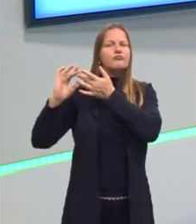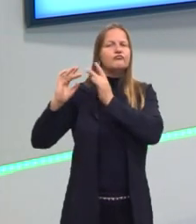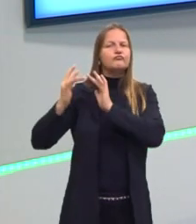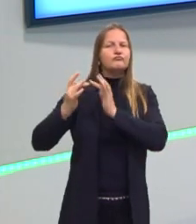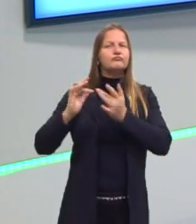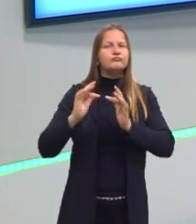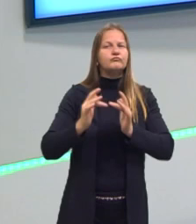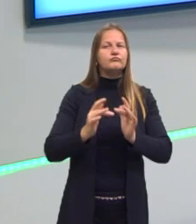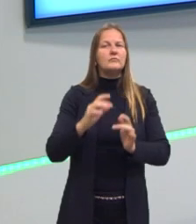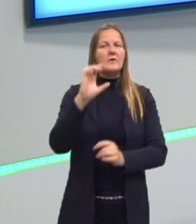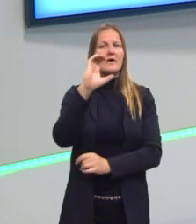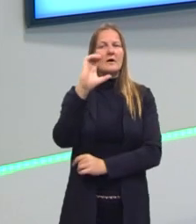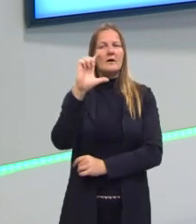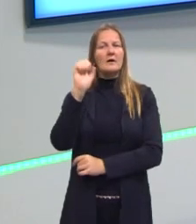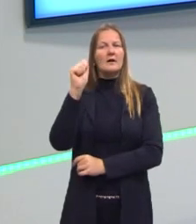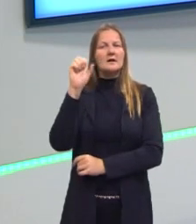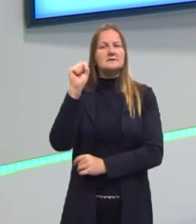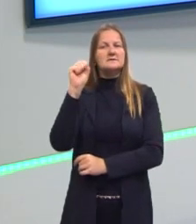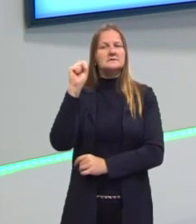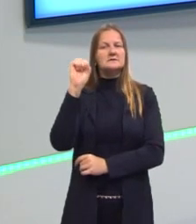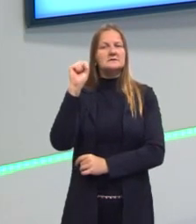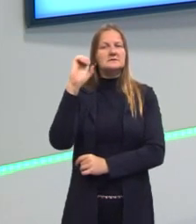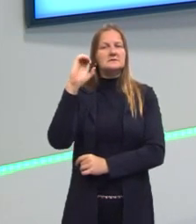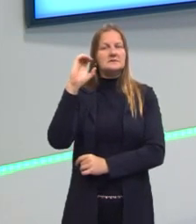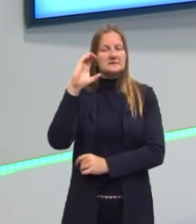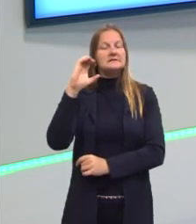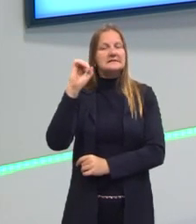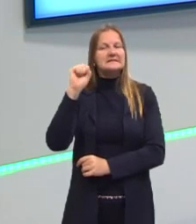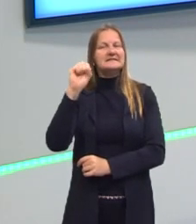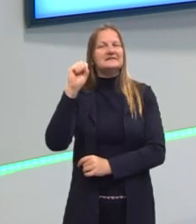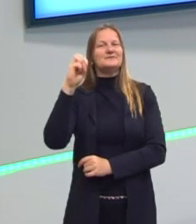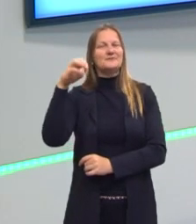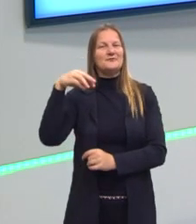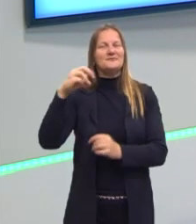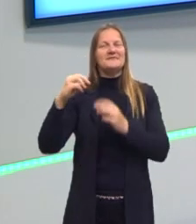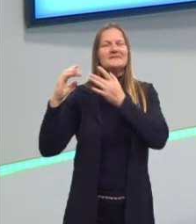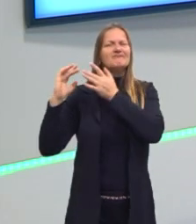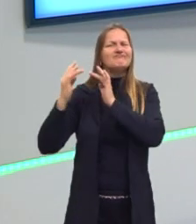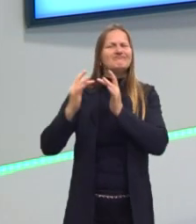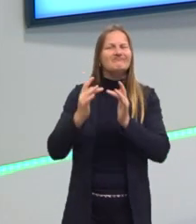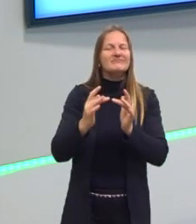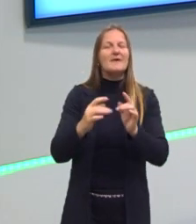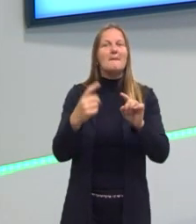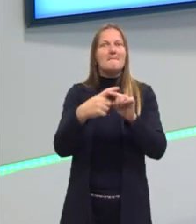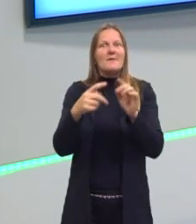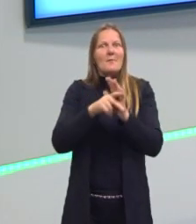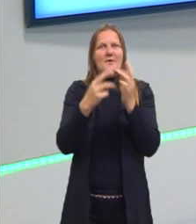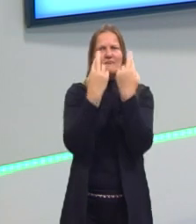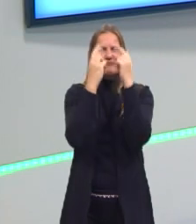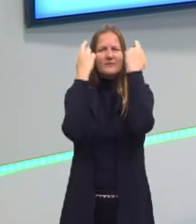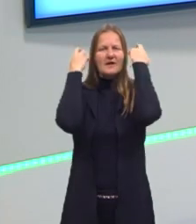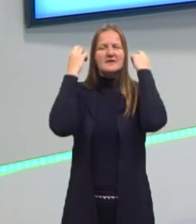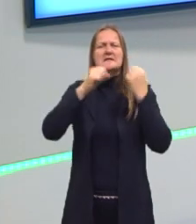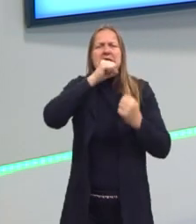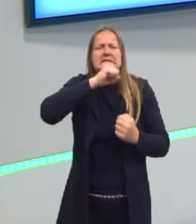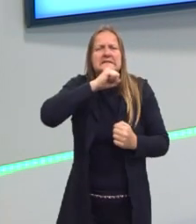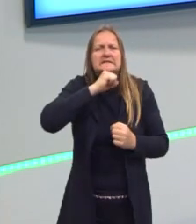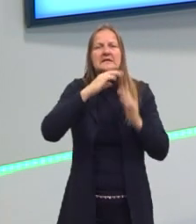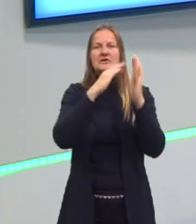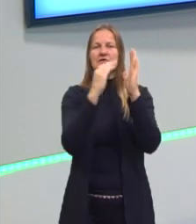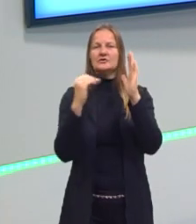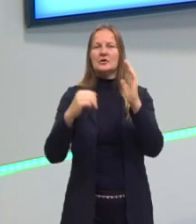classicismo né lá da Grécia me diga então a pensava-se em uma estética